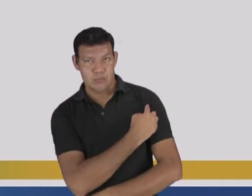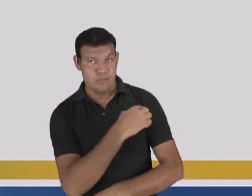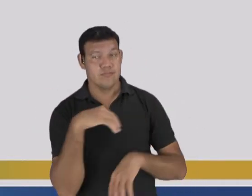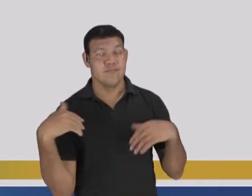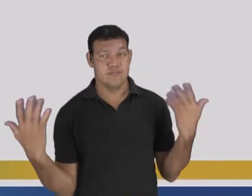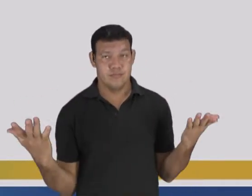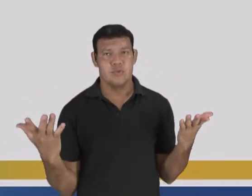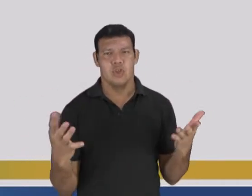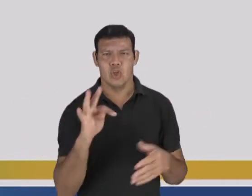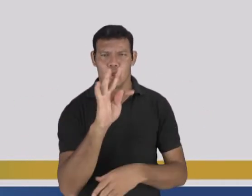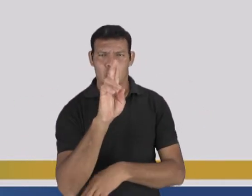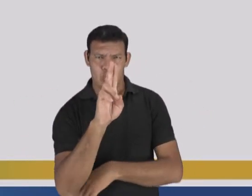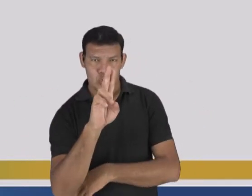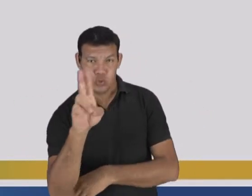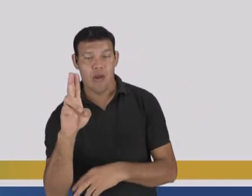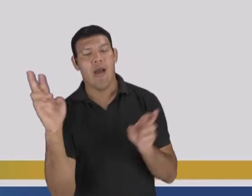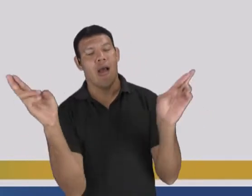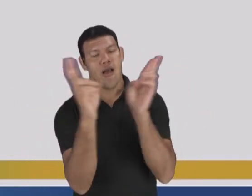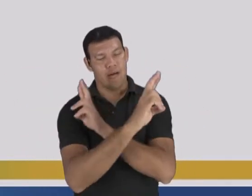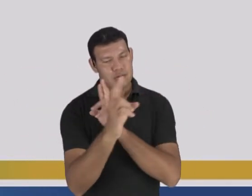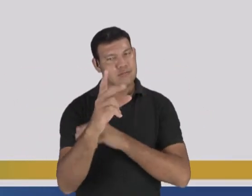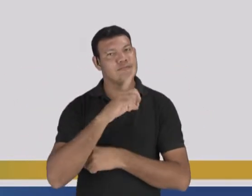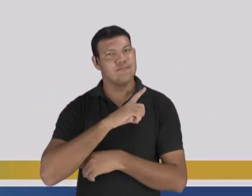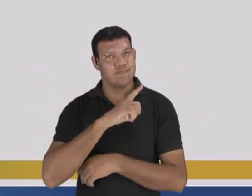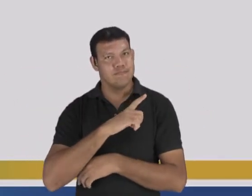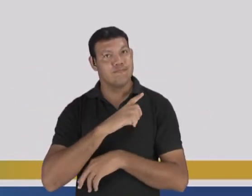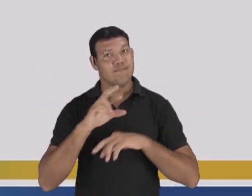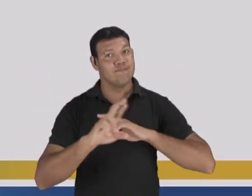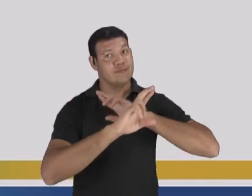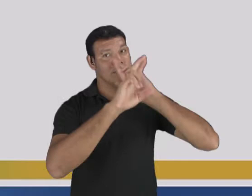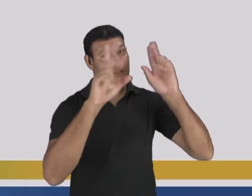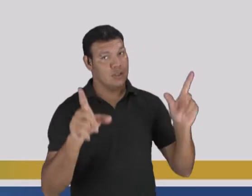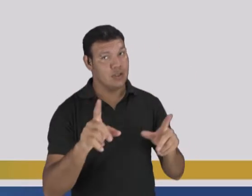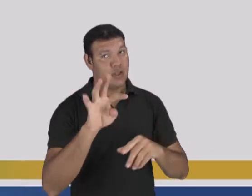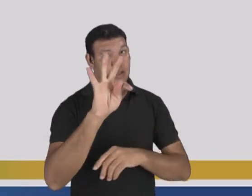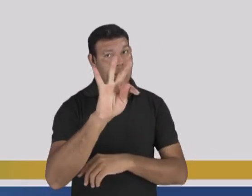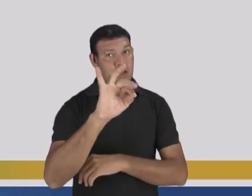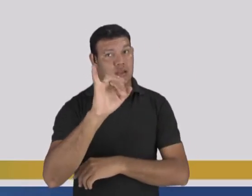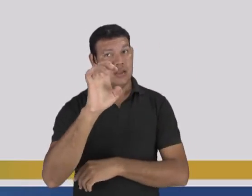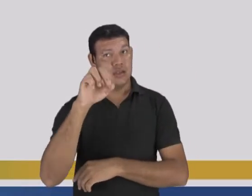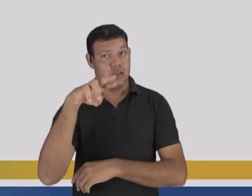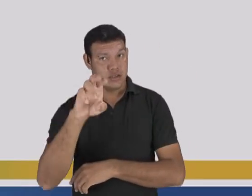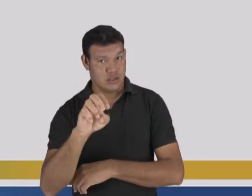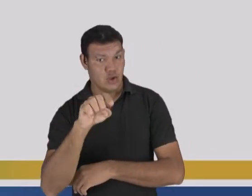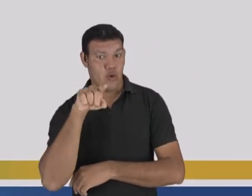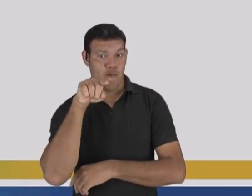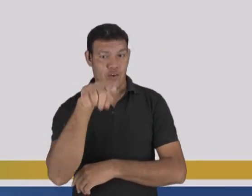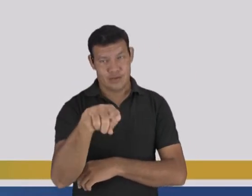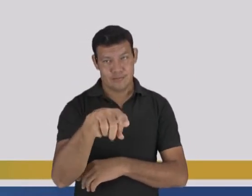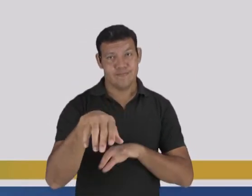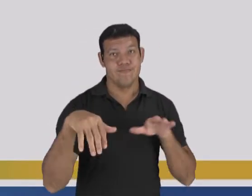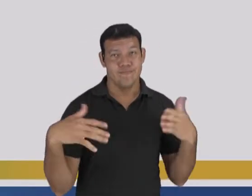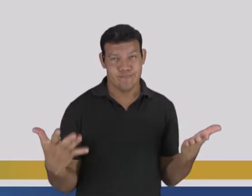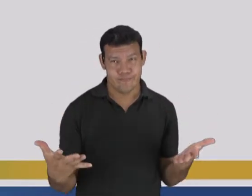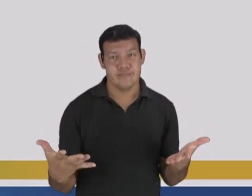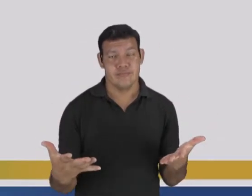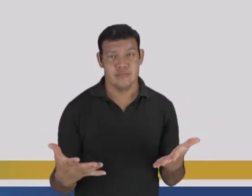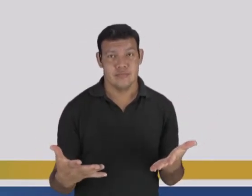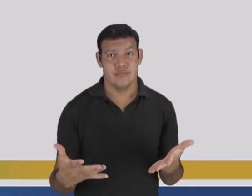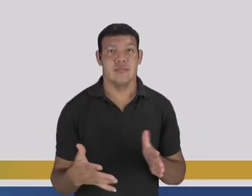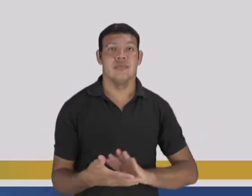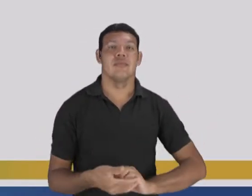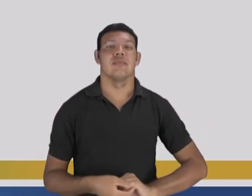pronome pessoal tu. Tu tienes, né? Diferente do tiene, que é você. Então, quantos anos tiene? Quantos anos ter,